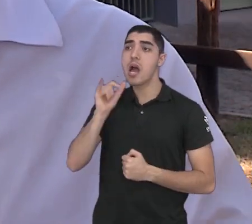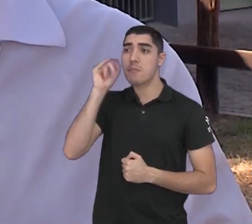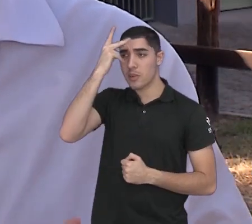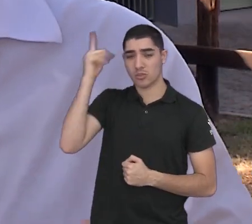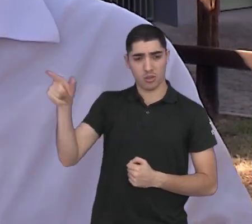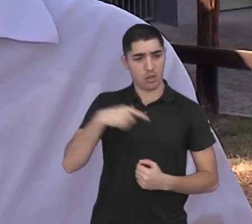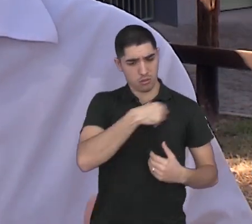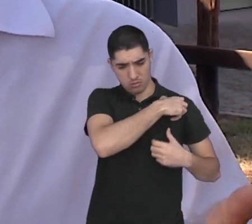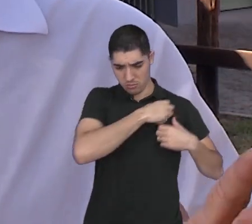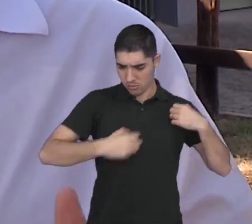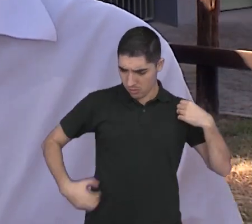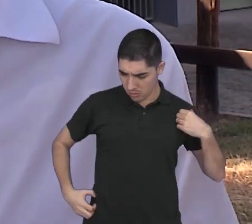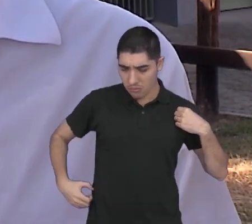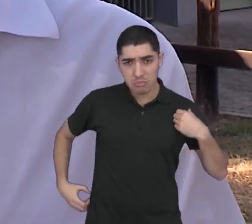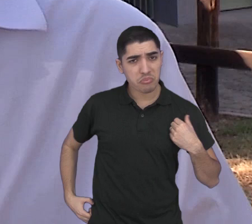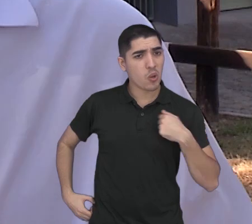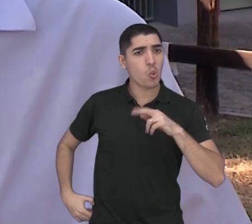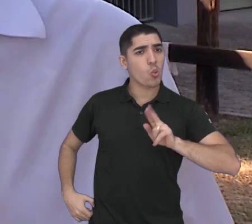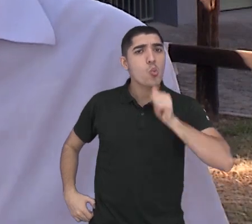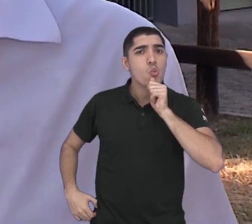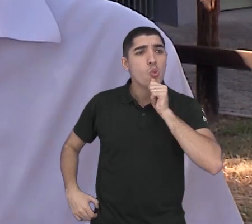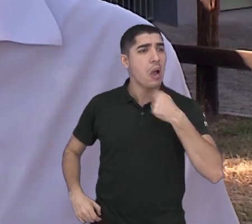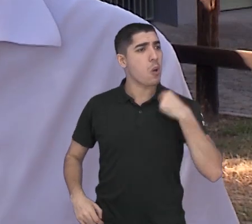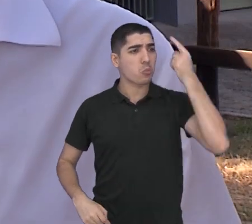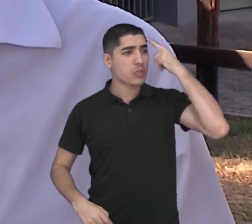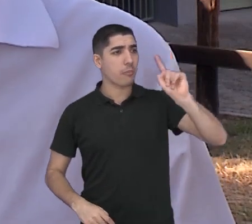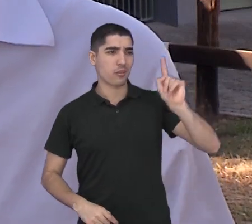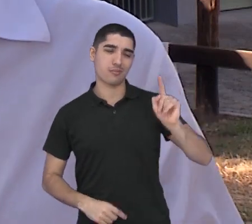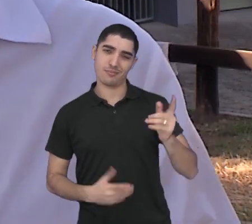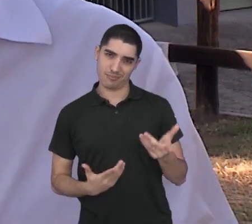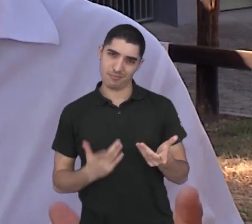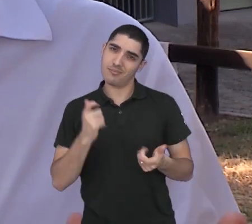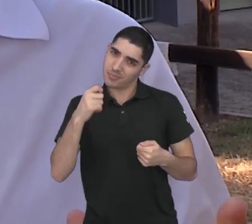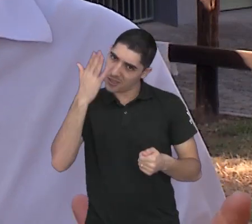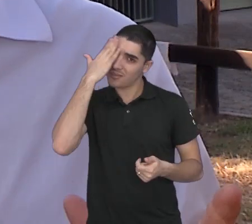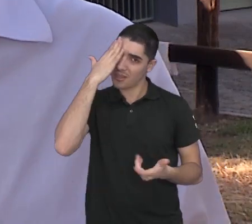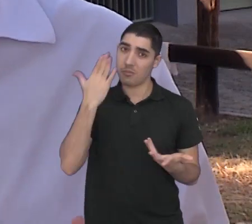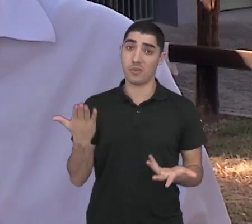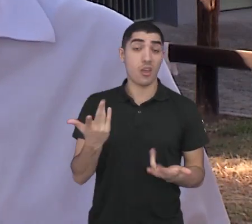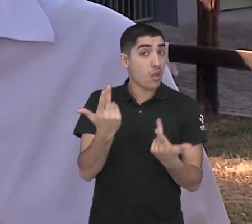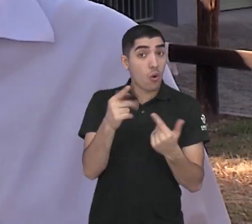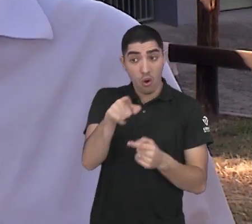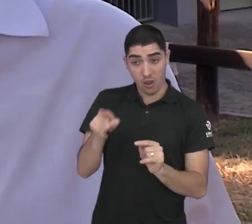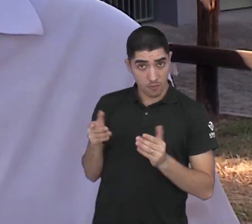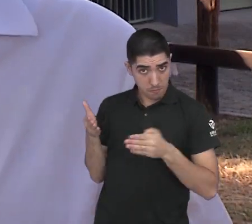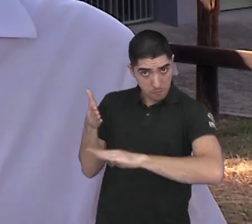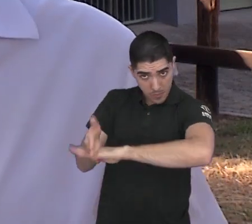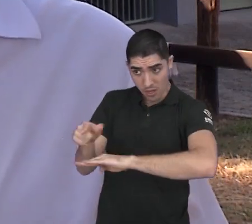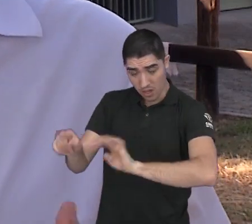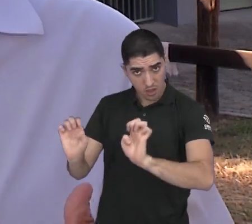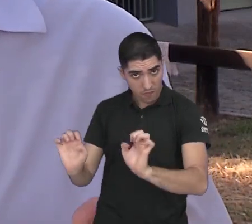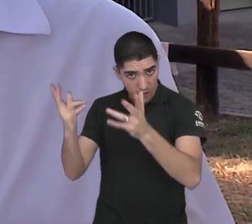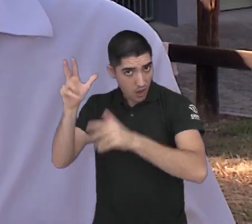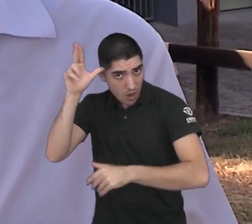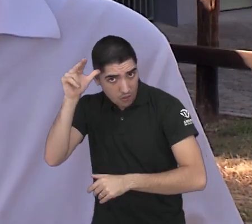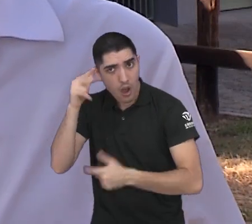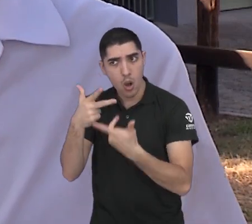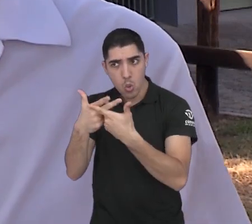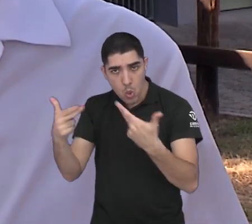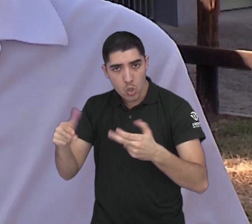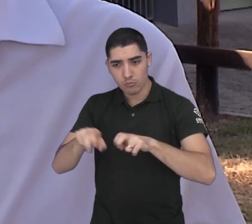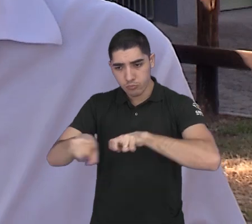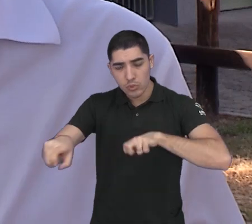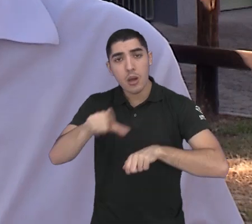você for multado sem cinto, fala, puxa, não sabia. Não, você tem que saber. Então, ao participar desses eventos,